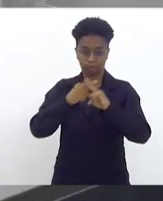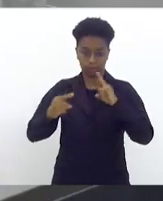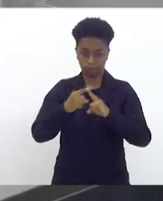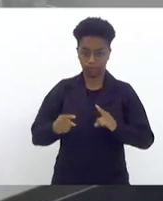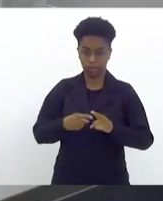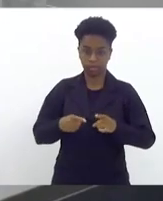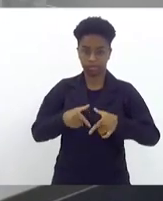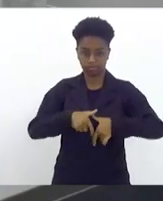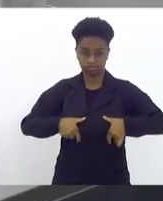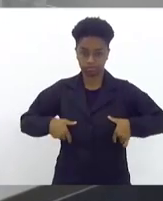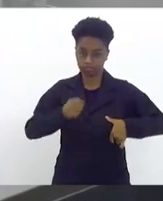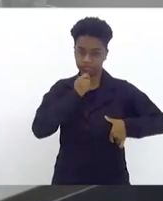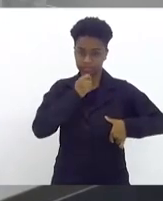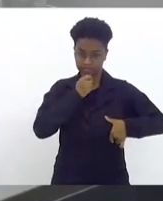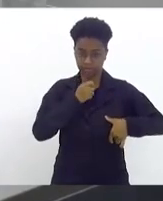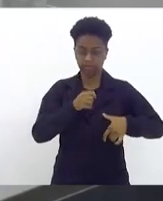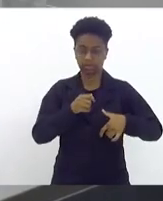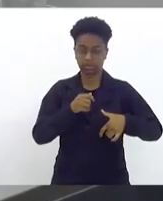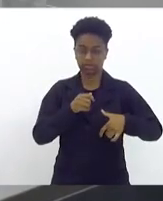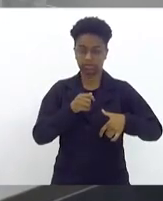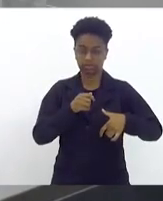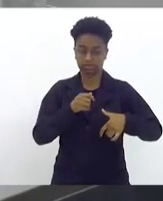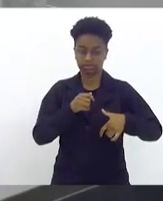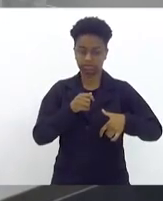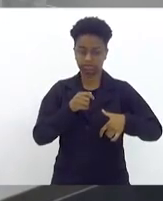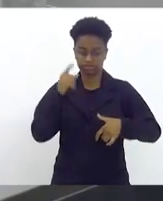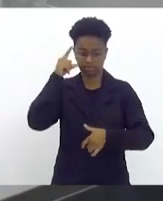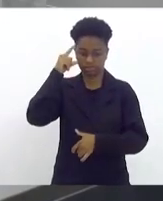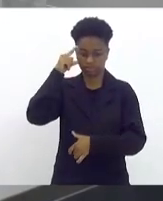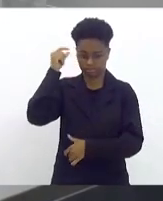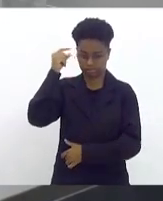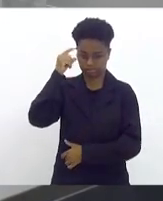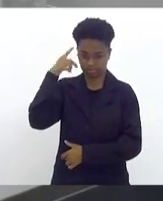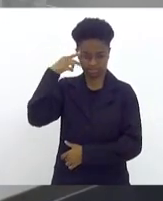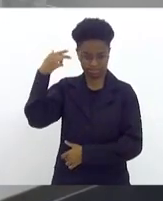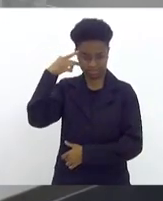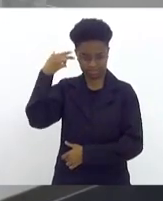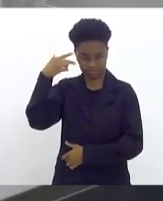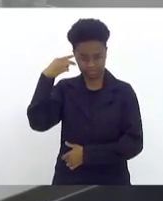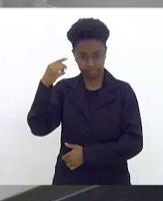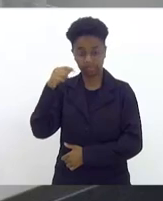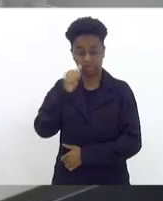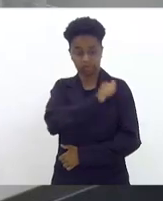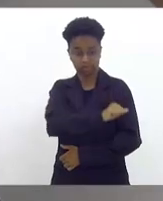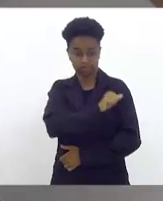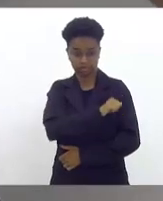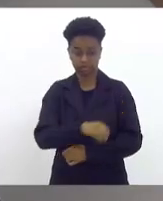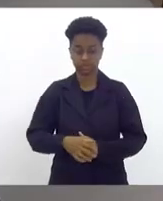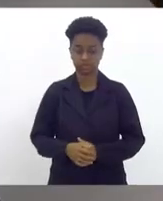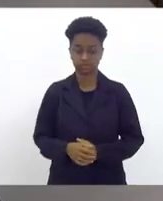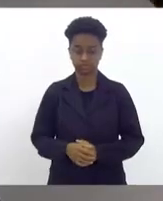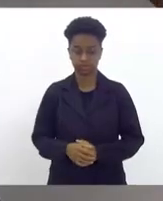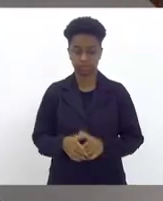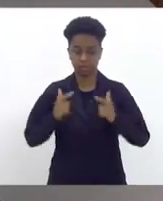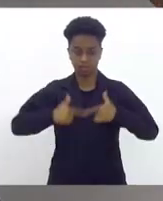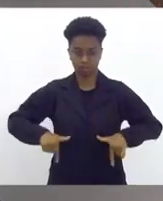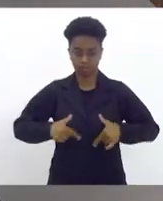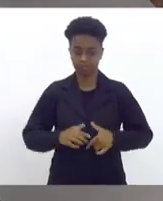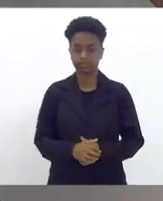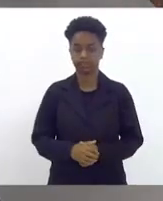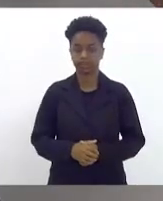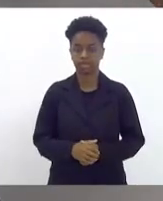Rio de Janeiro do estado do Rio de Janeiro para parecer Deputado Guilherme dellaroni o senhor presidente isso aí para inconstitucionalidade